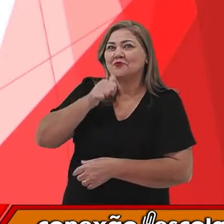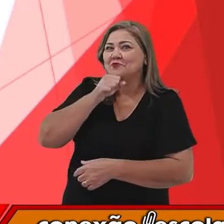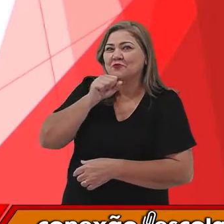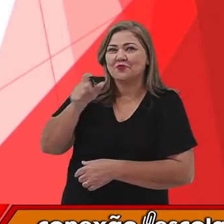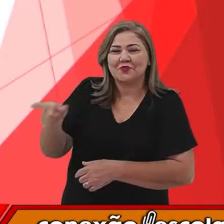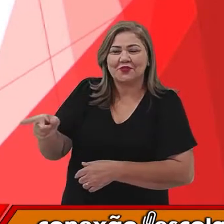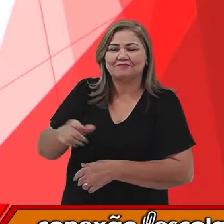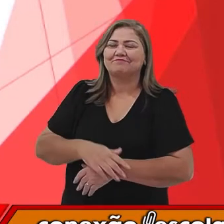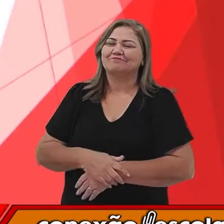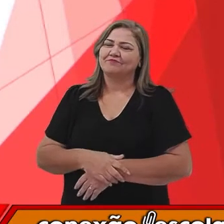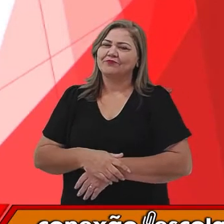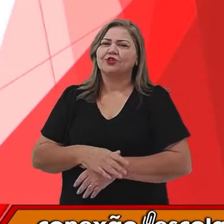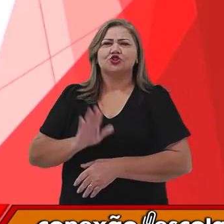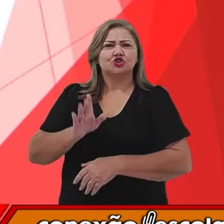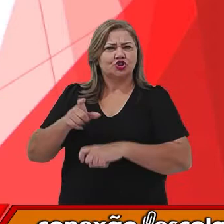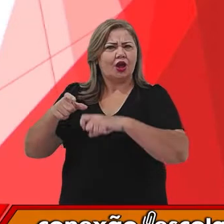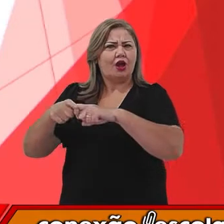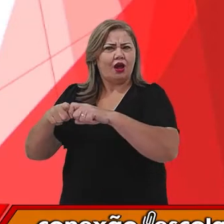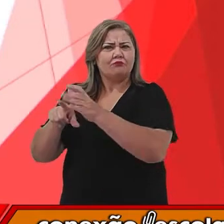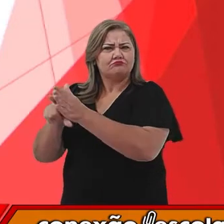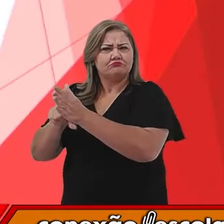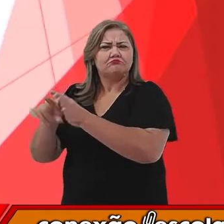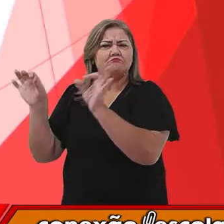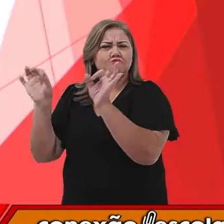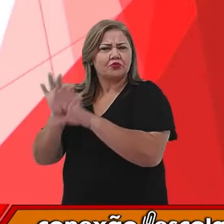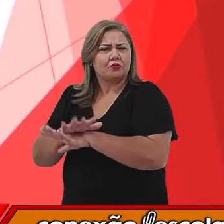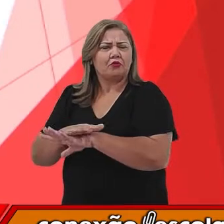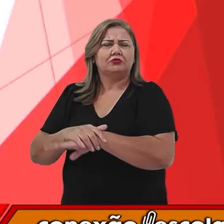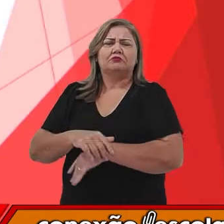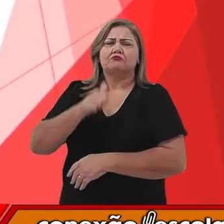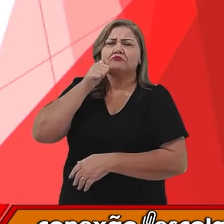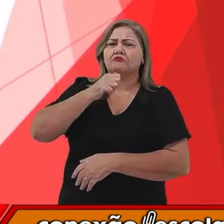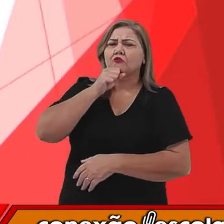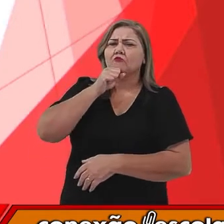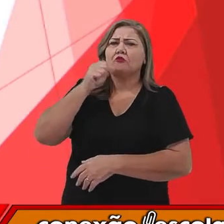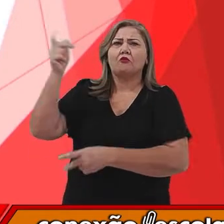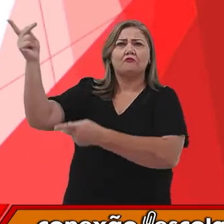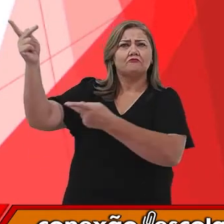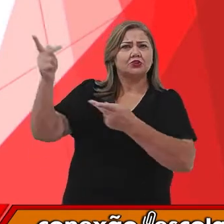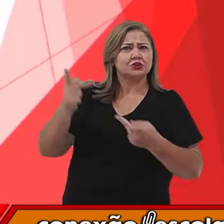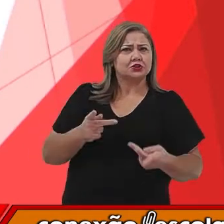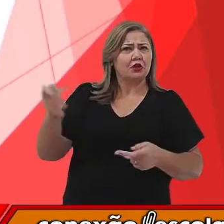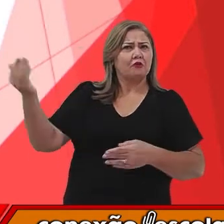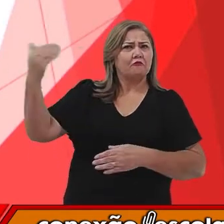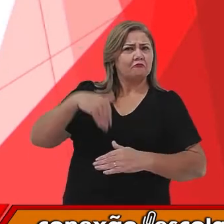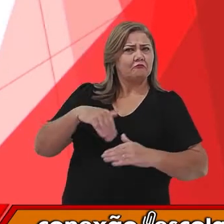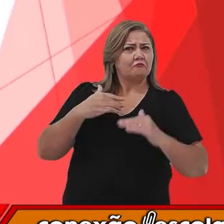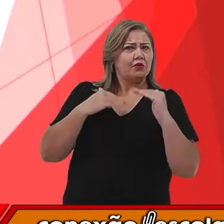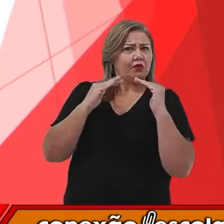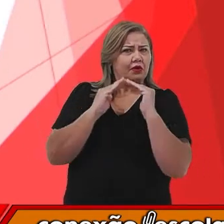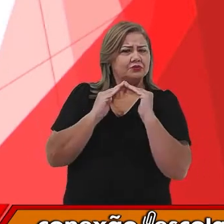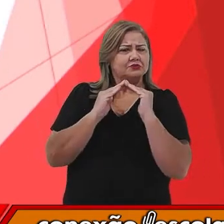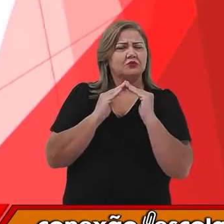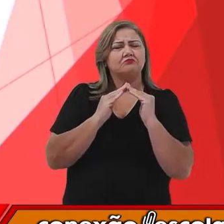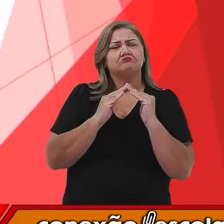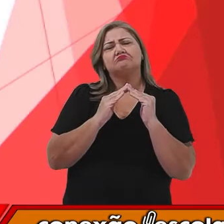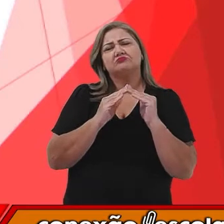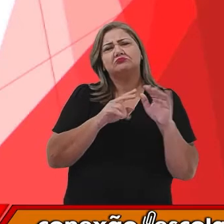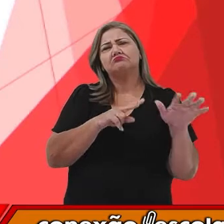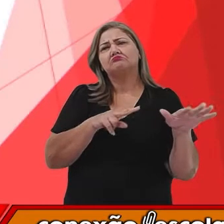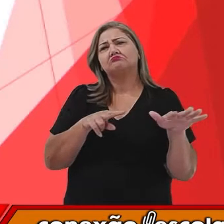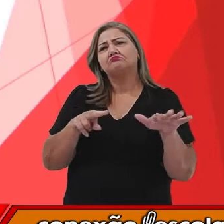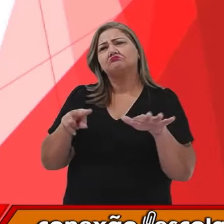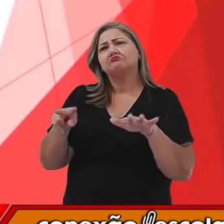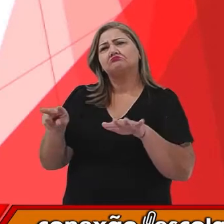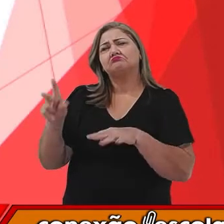Logo depois da consulta ao médico, ela veio nos visitar. Nos primeiros dias, correu tudo normal,